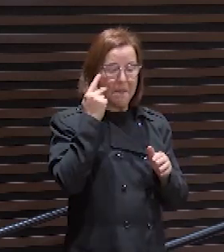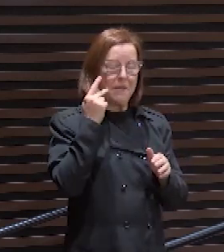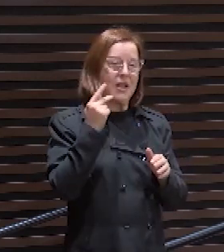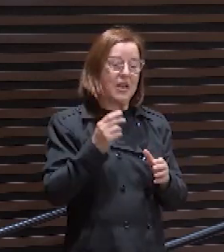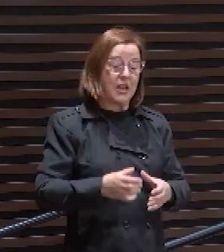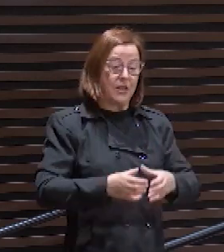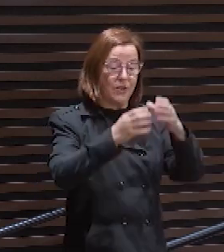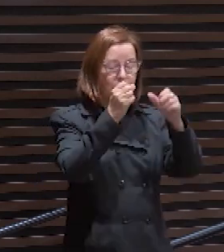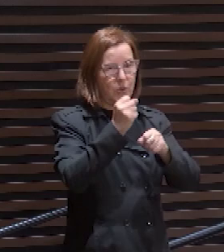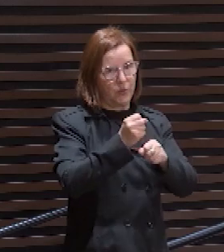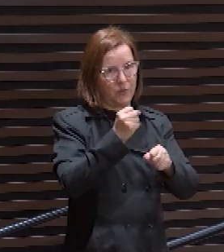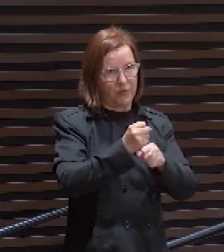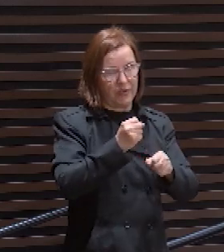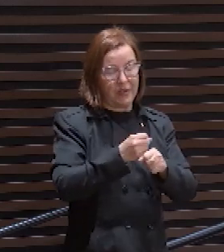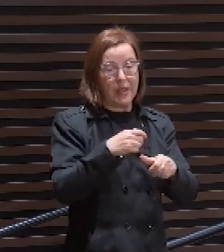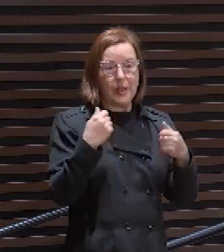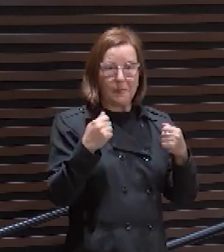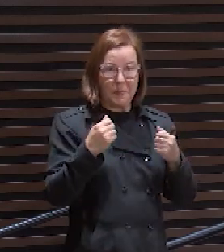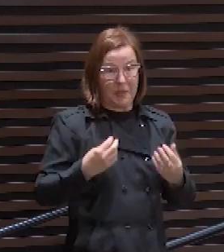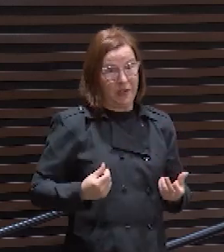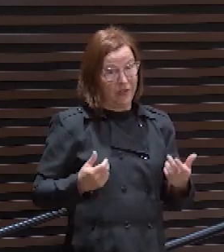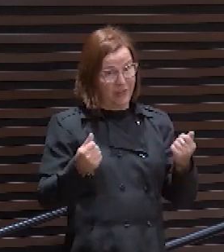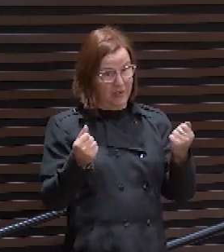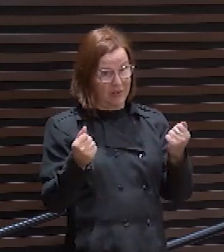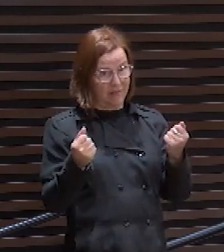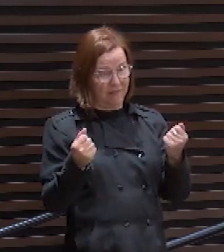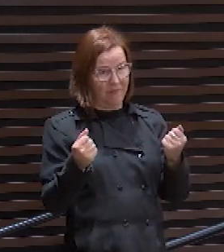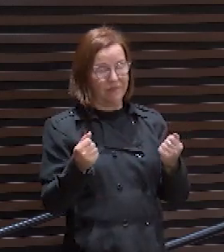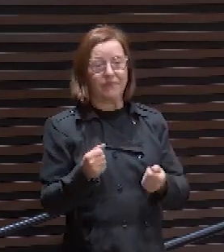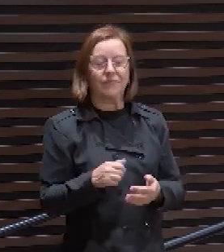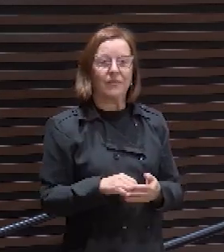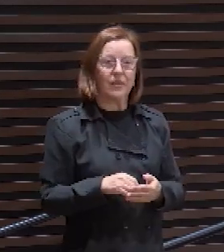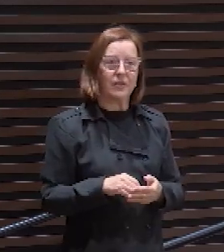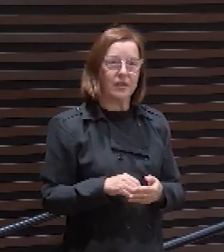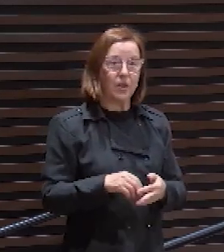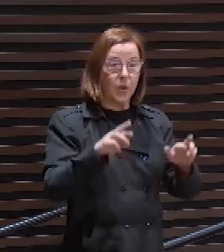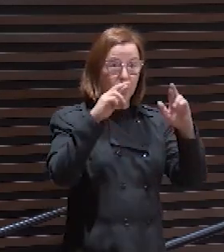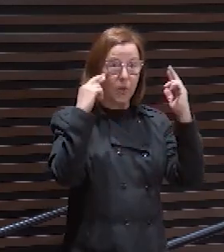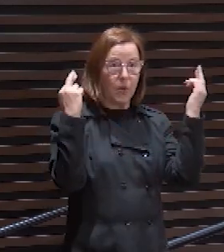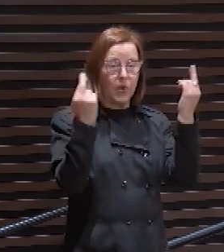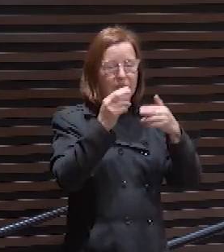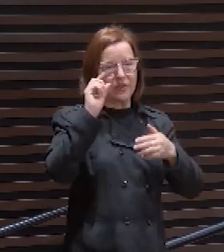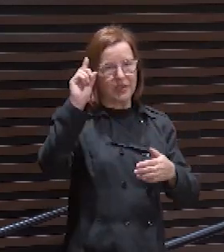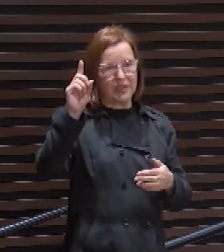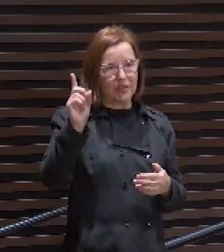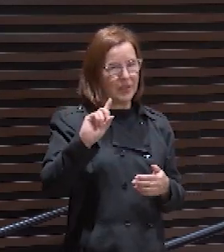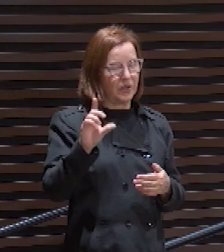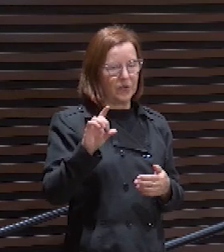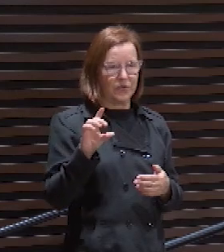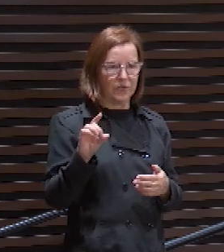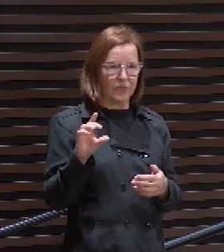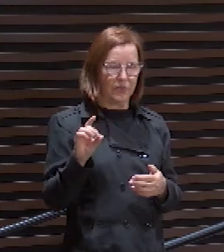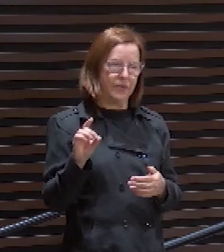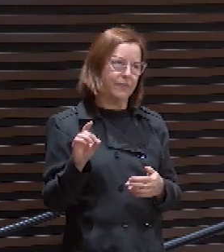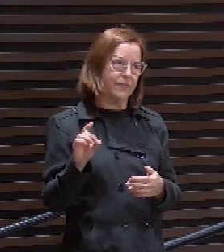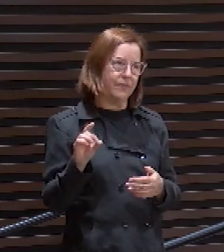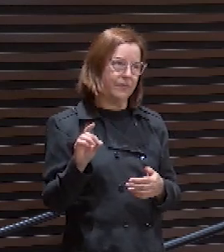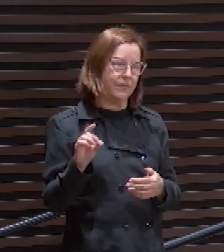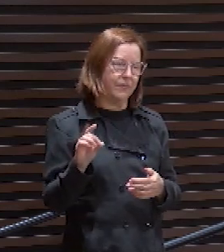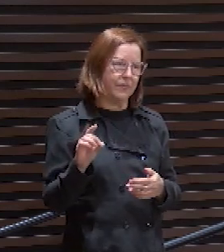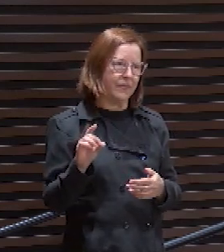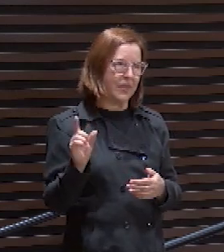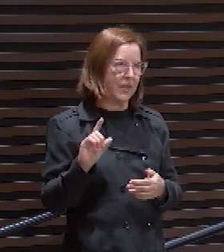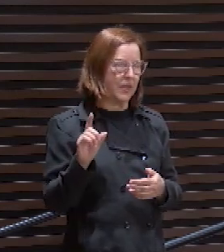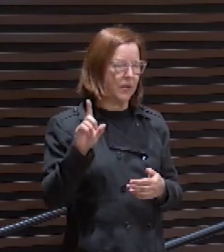faz parte deste reino que tem a ver com o trabalho. Ou seja, o reino de Deus não é somente, na verdade não é,